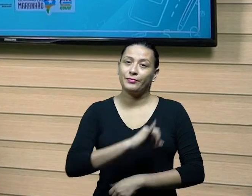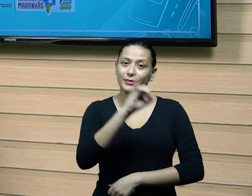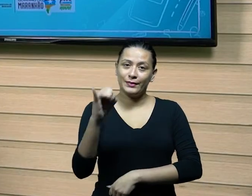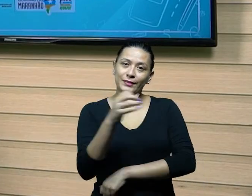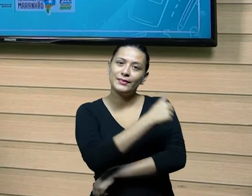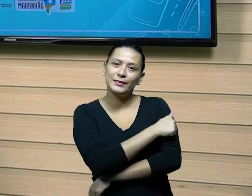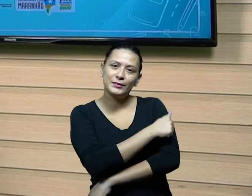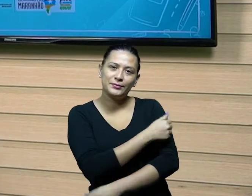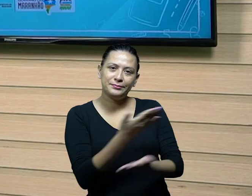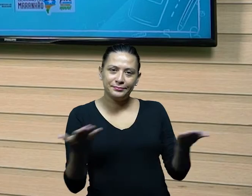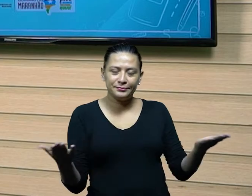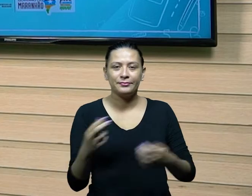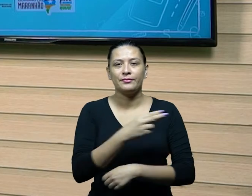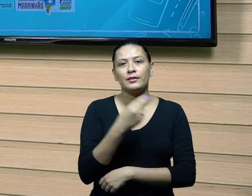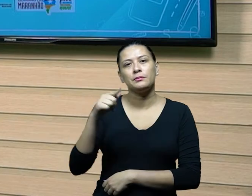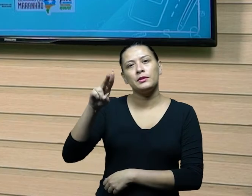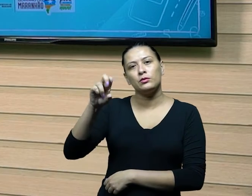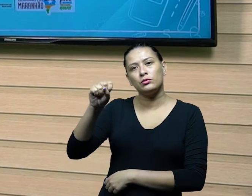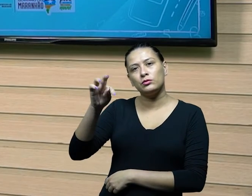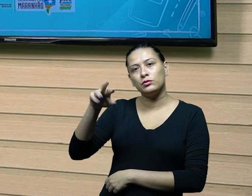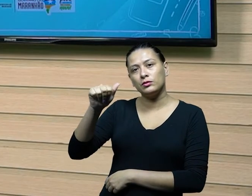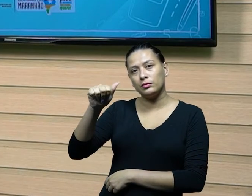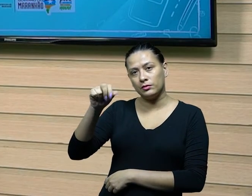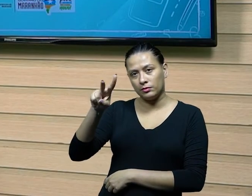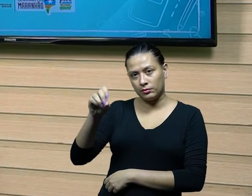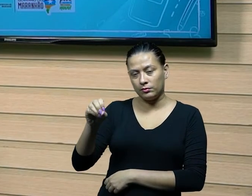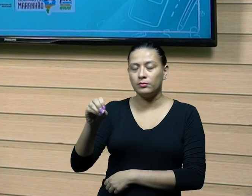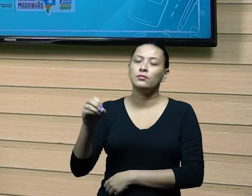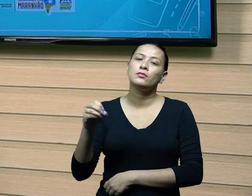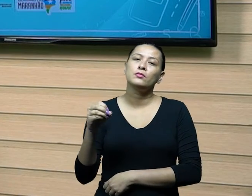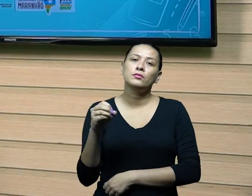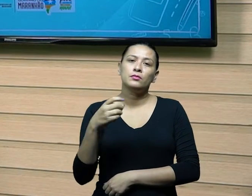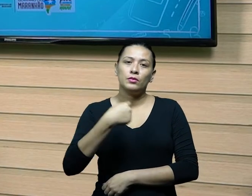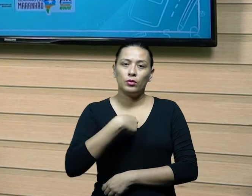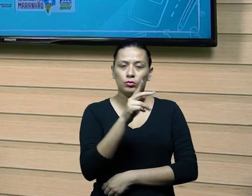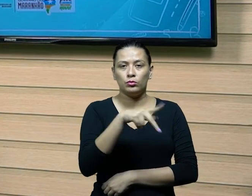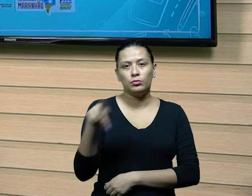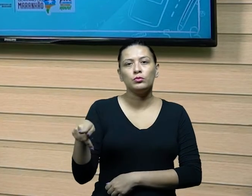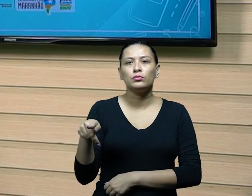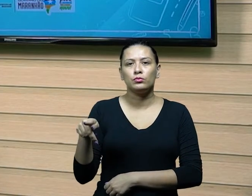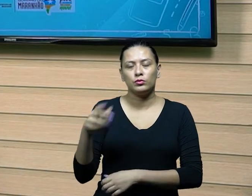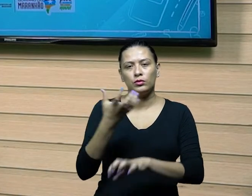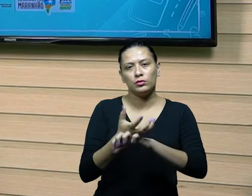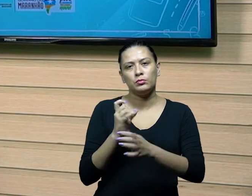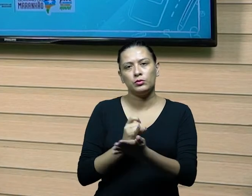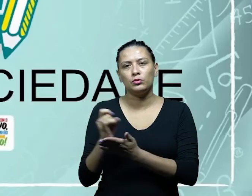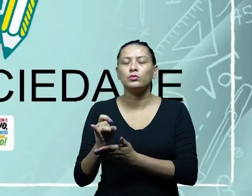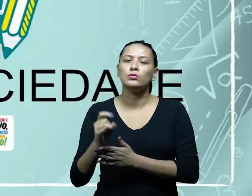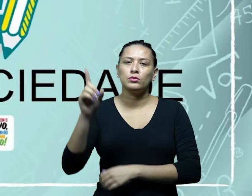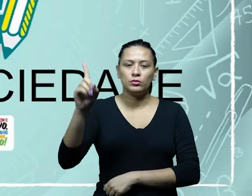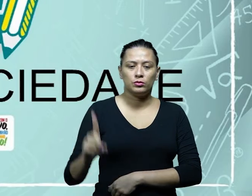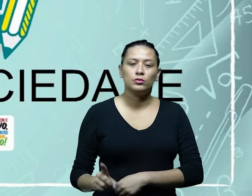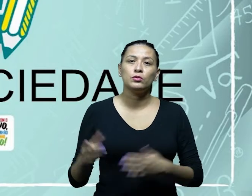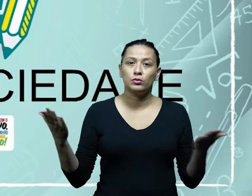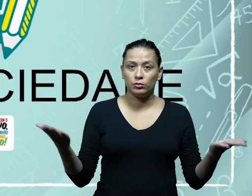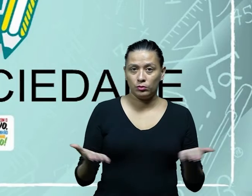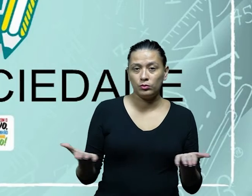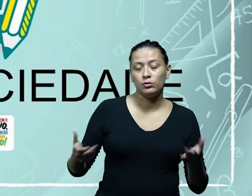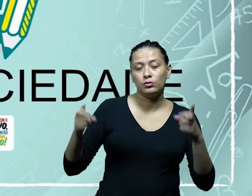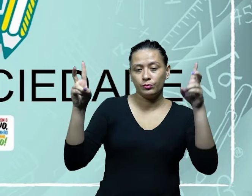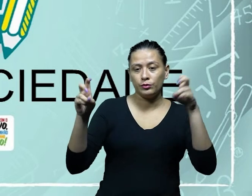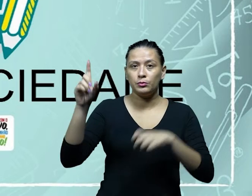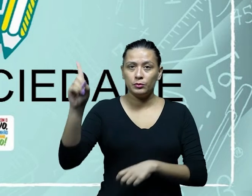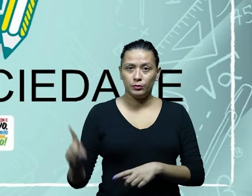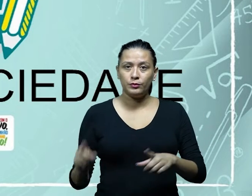o olá lu no meu nome é Gustavo Neiva sou professor de Introdução ao Estudo de Direito e Hoje iremos trabalhar com assunto o